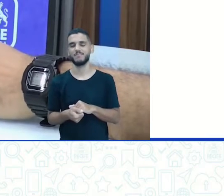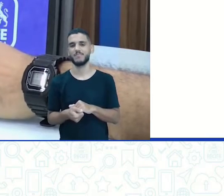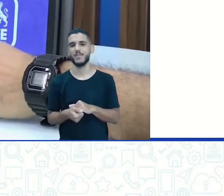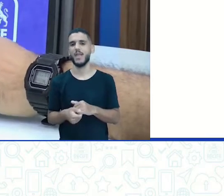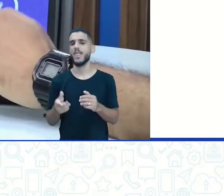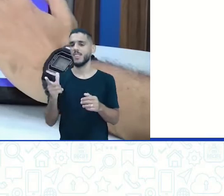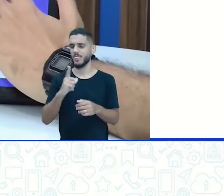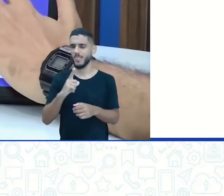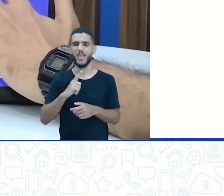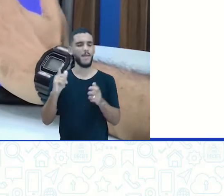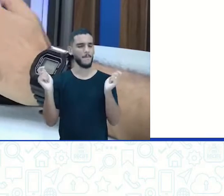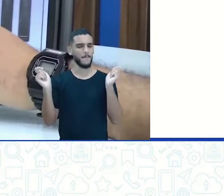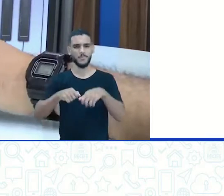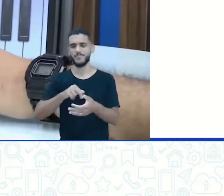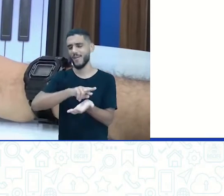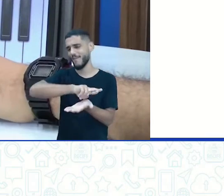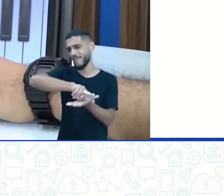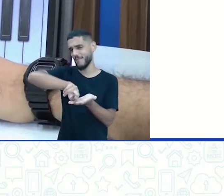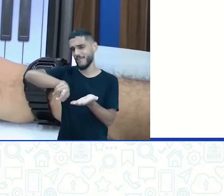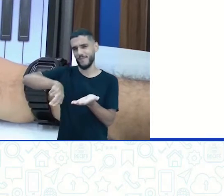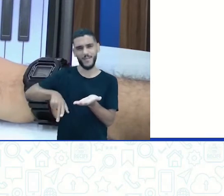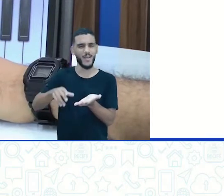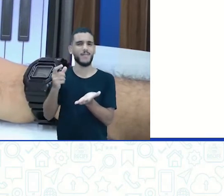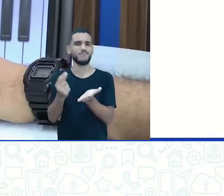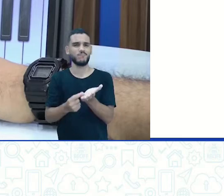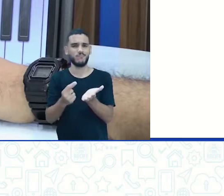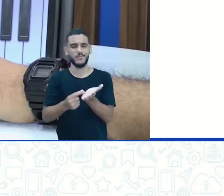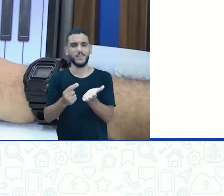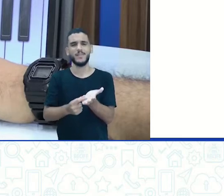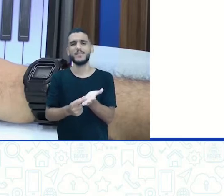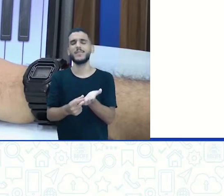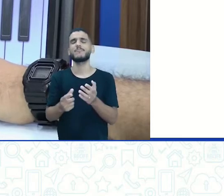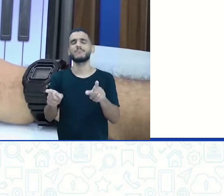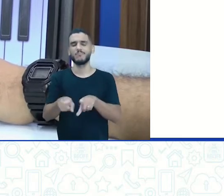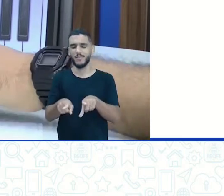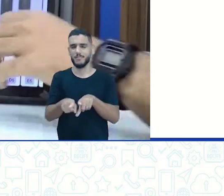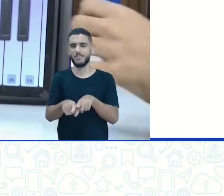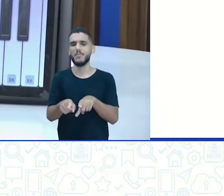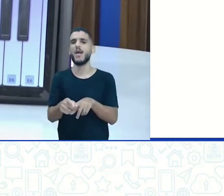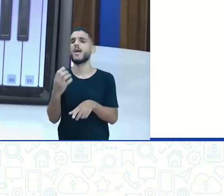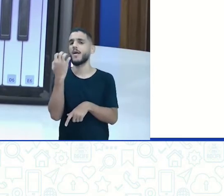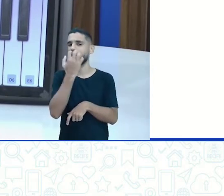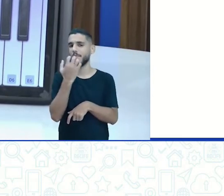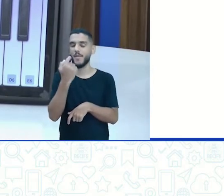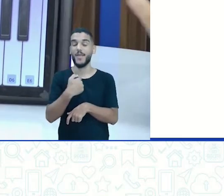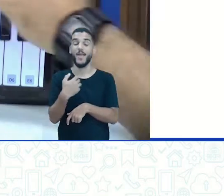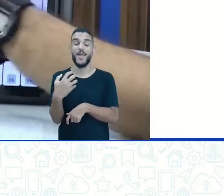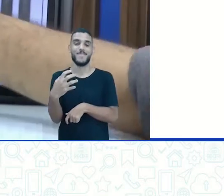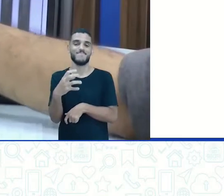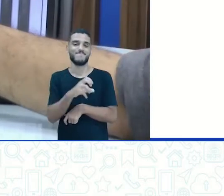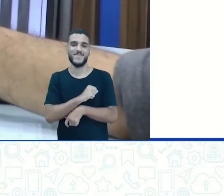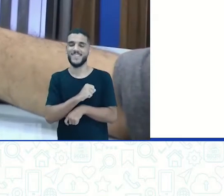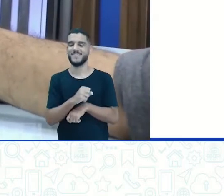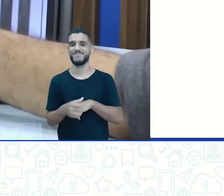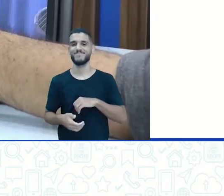altas possibilidades, né? Tem muitos aplicativos. E esse de música, eu amei, Matheus.